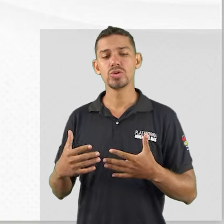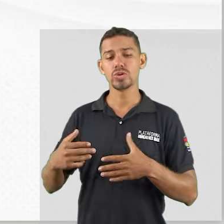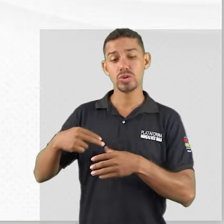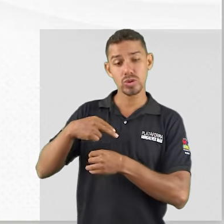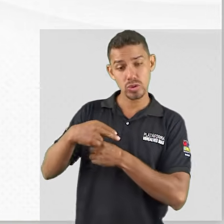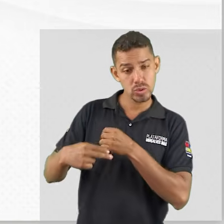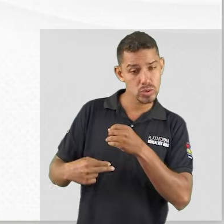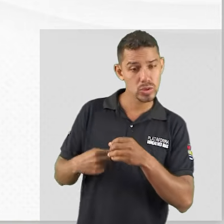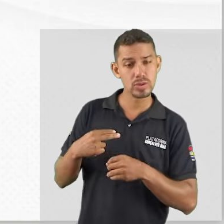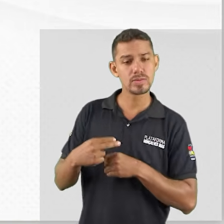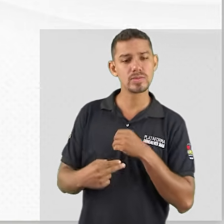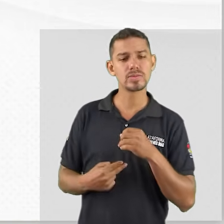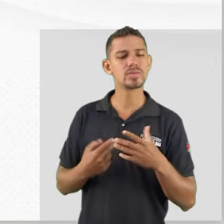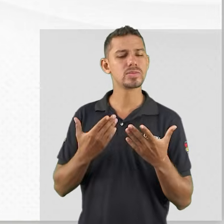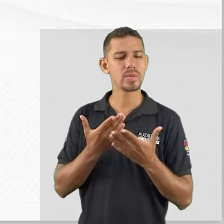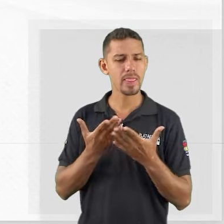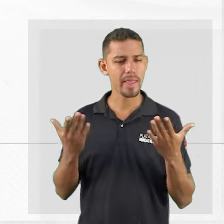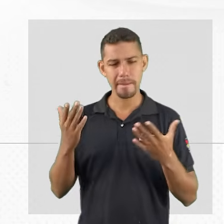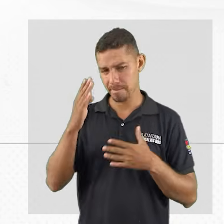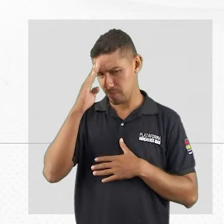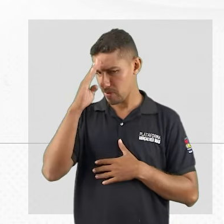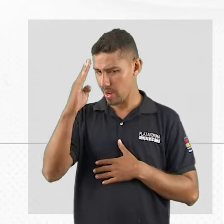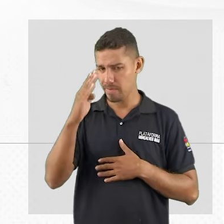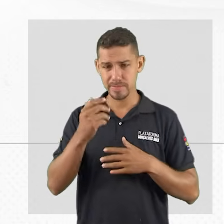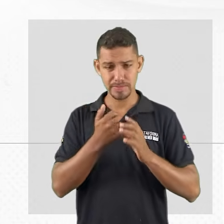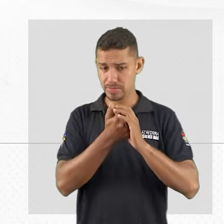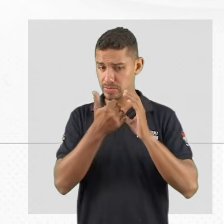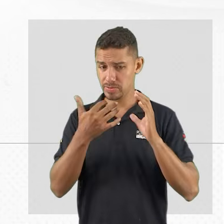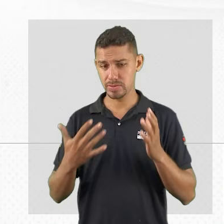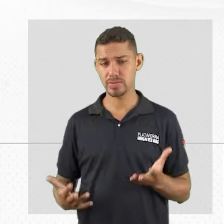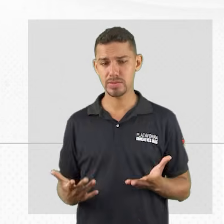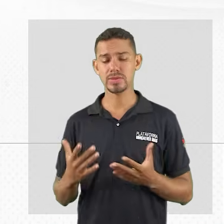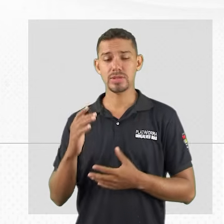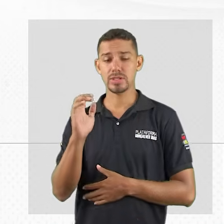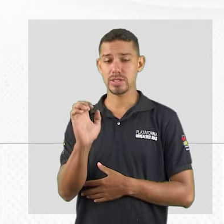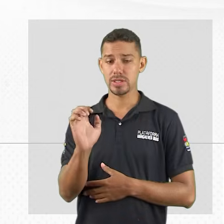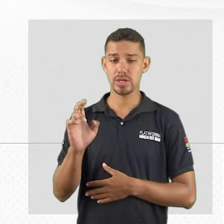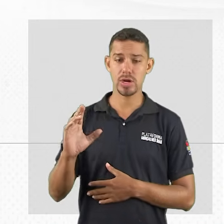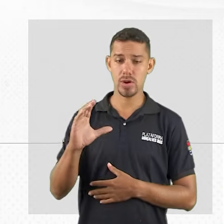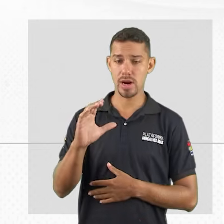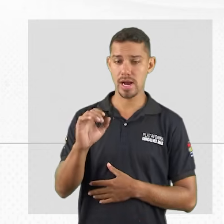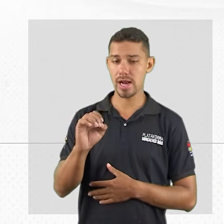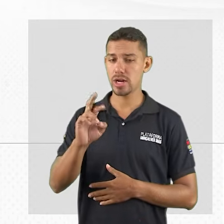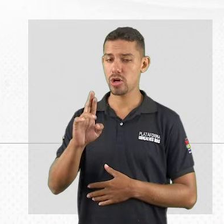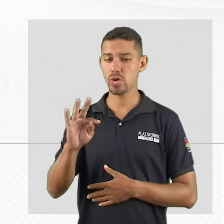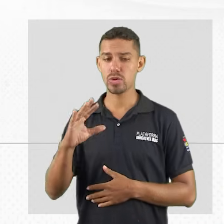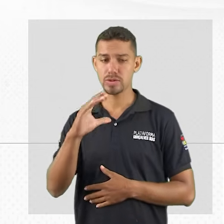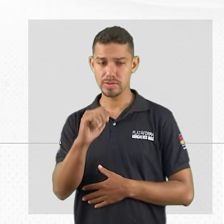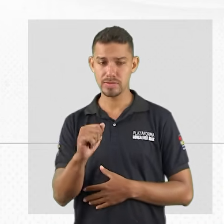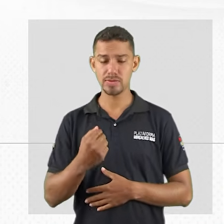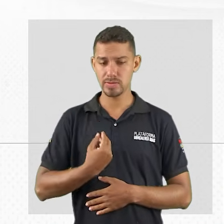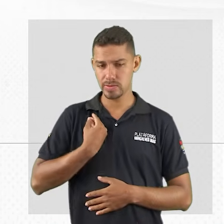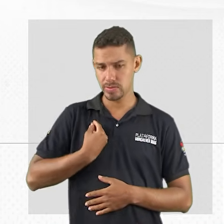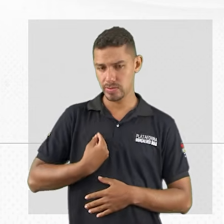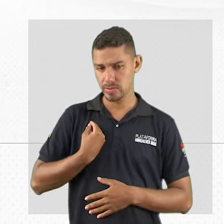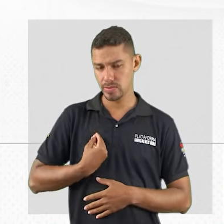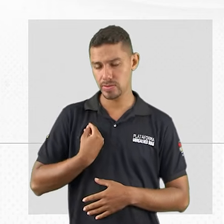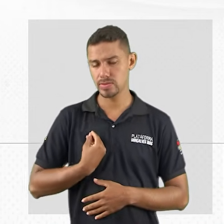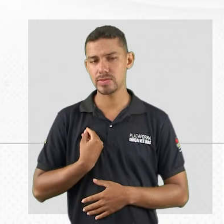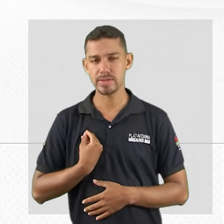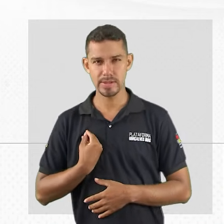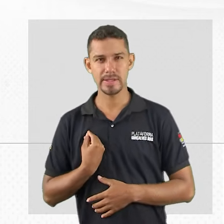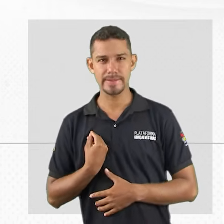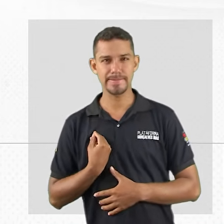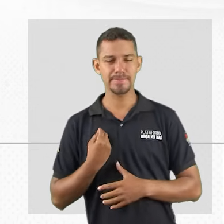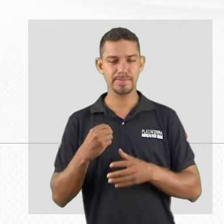diferenças, uma das principais características, das células eucarióticas. É a presença de um núcleo celular, tá? Então, a gente